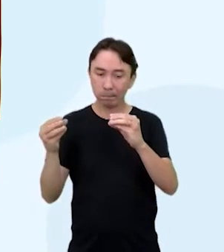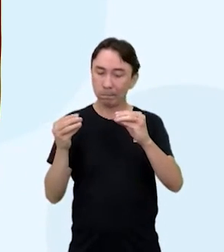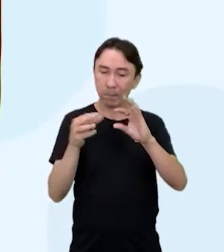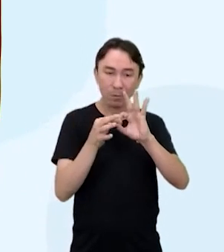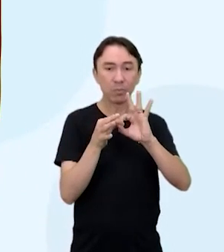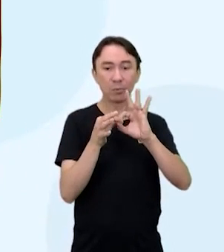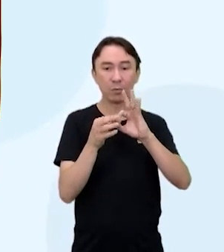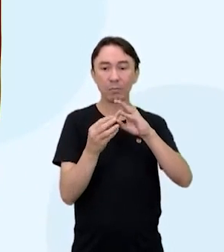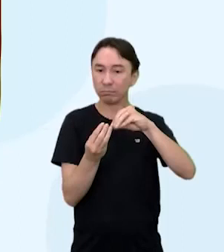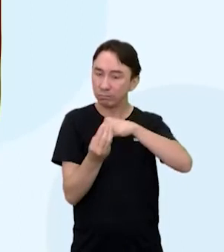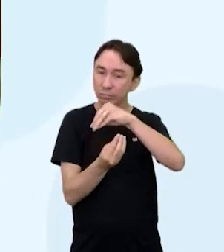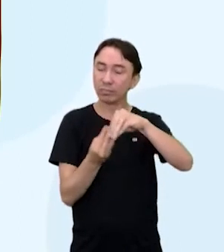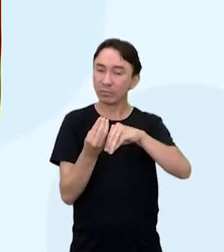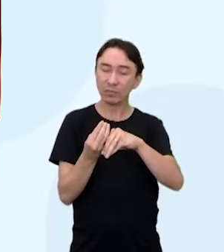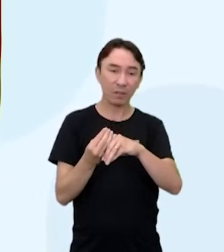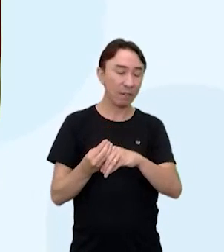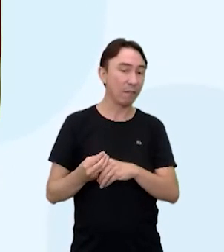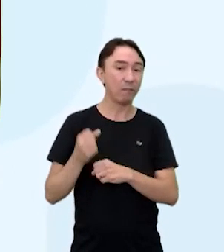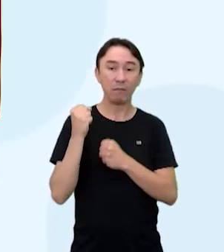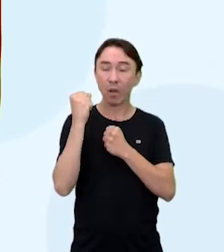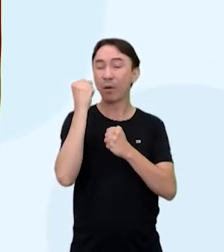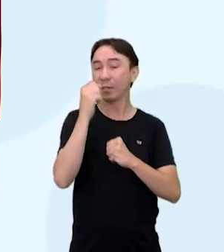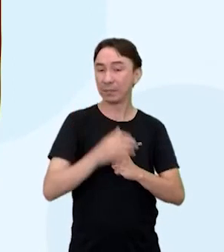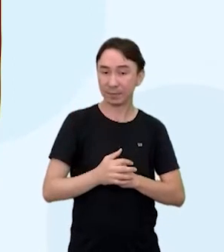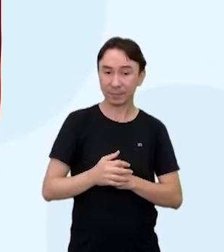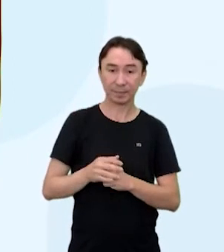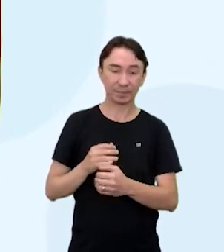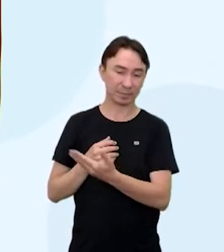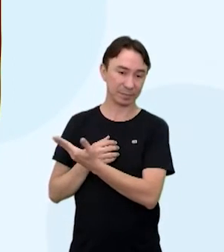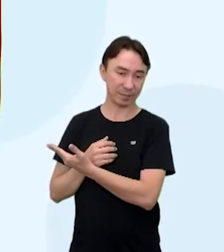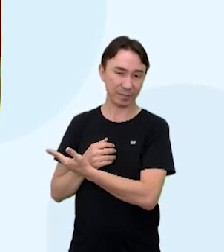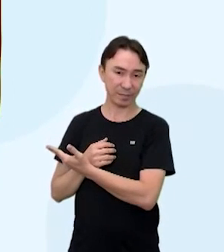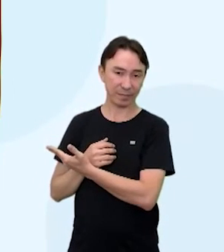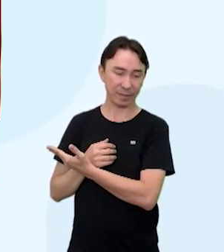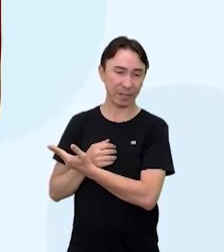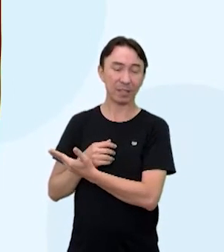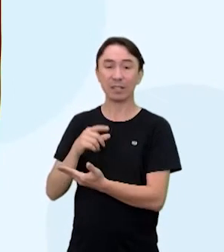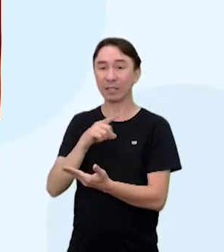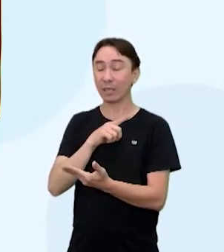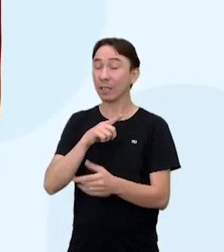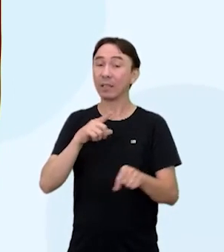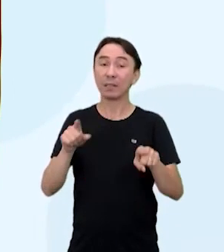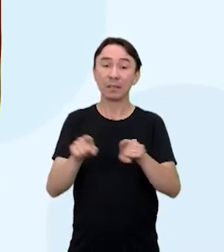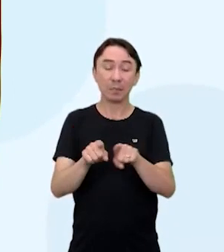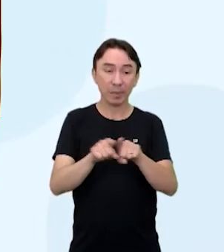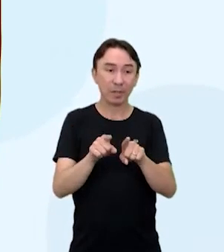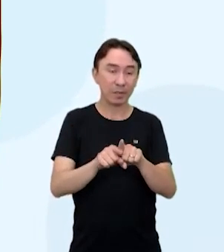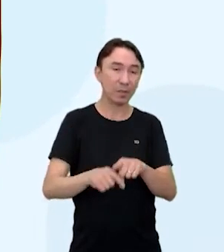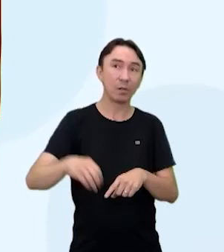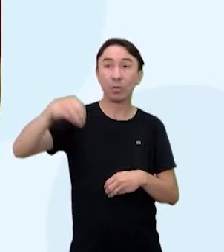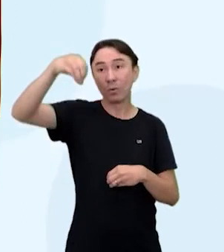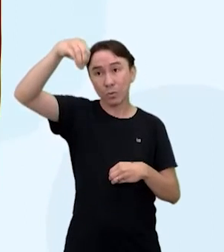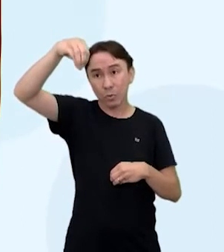novamente. A Madame Matisse original, ela tem uma divisão de luz bem